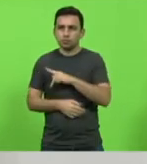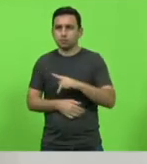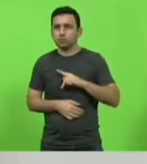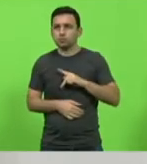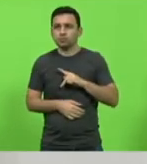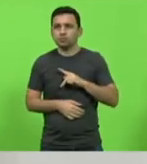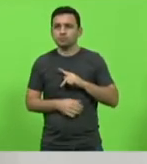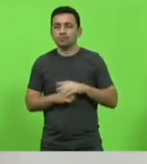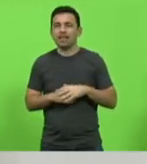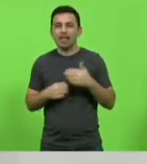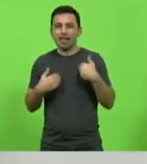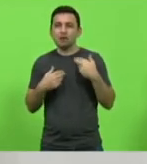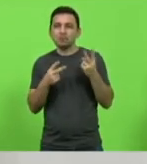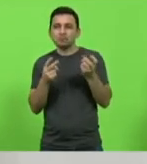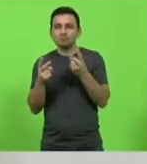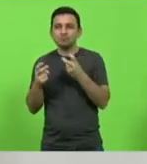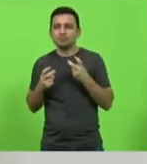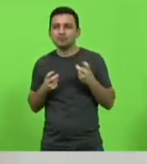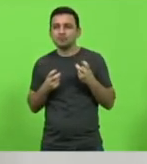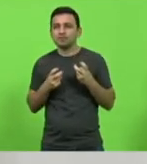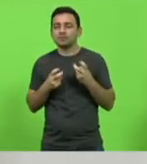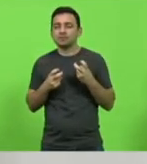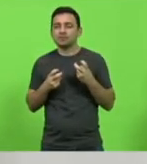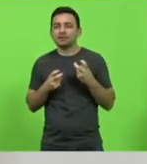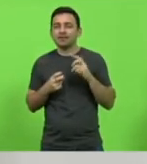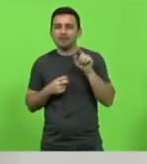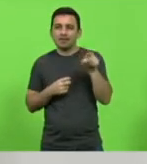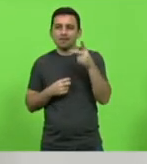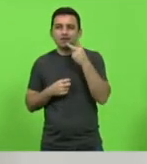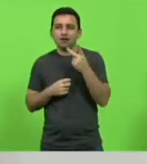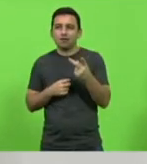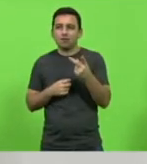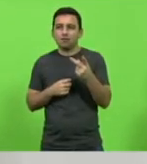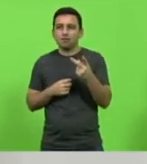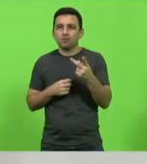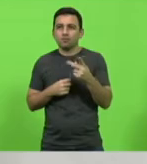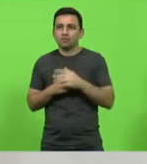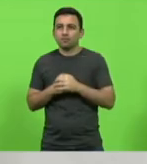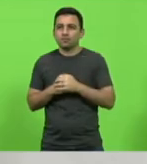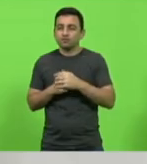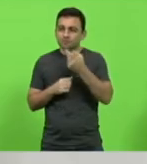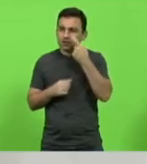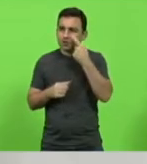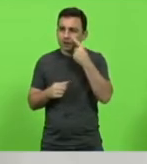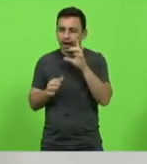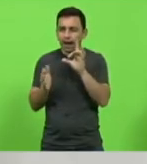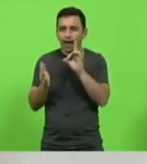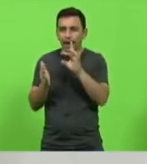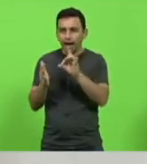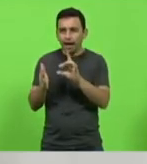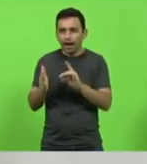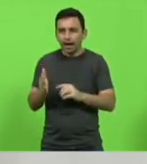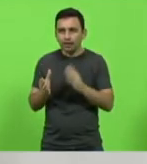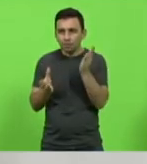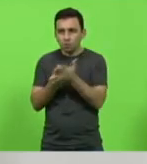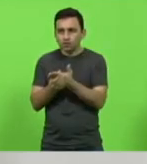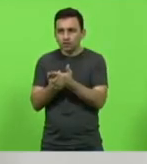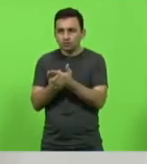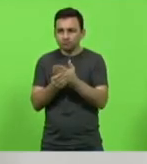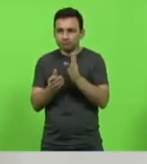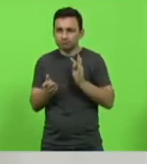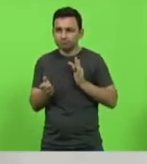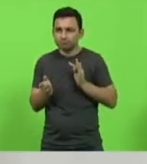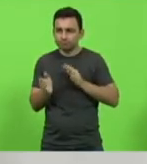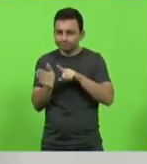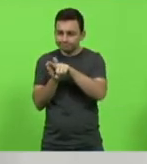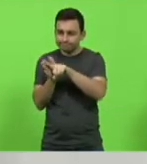o que me chamou atenção quando ele disse que ele olha Tecnicamente cada processo é mas